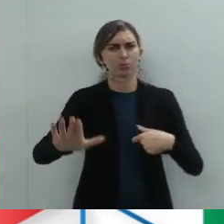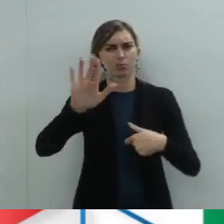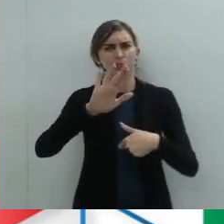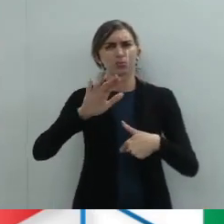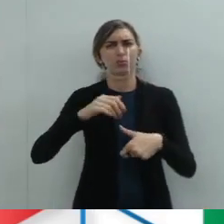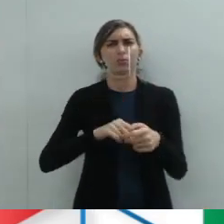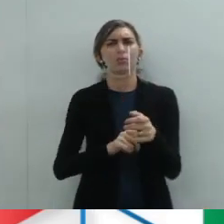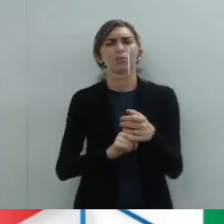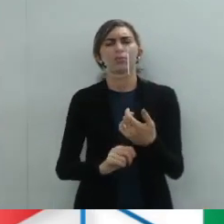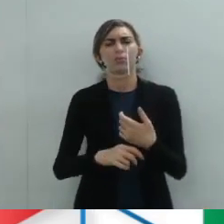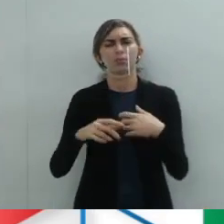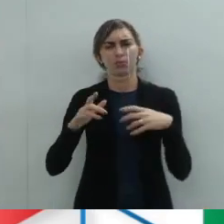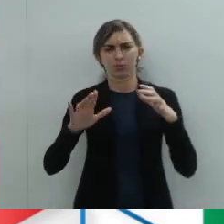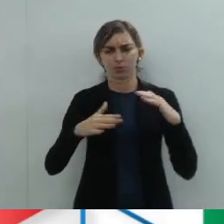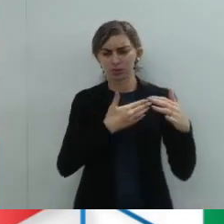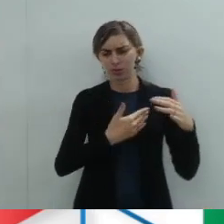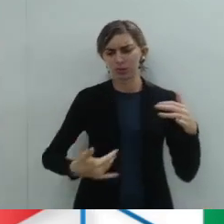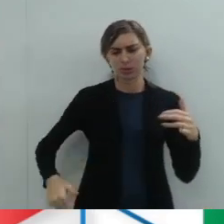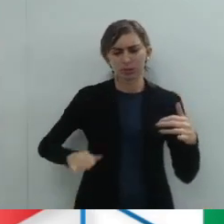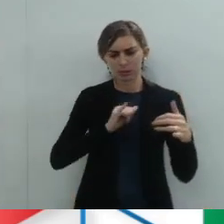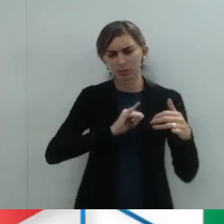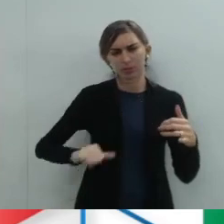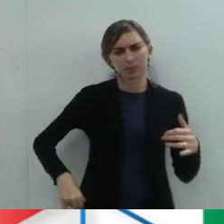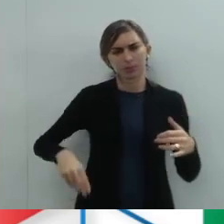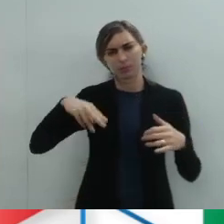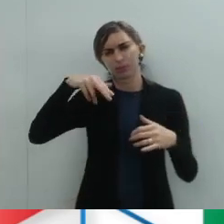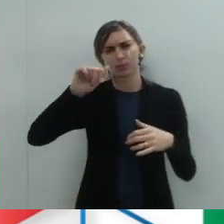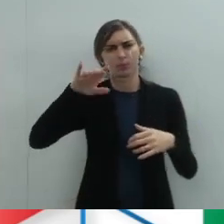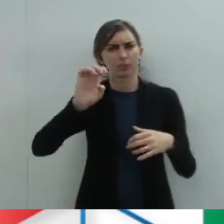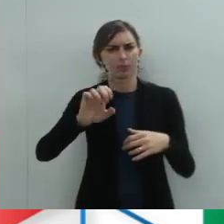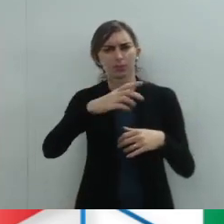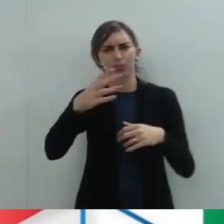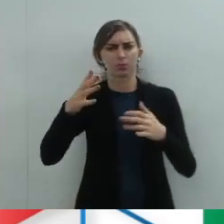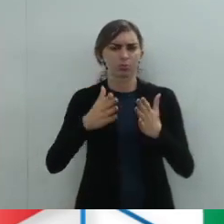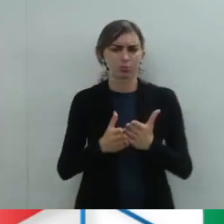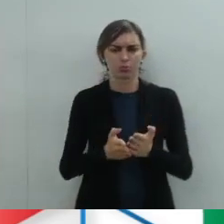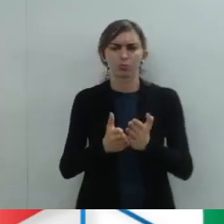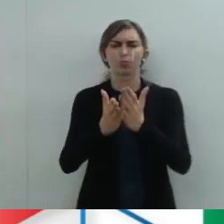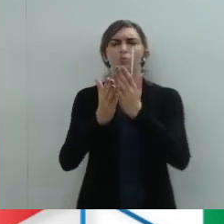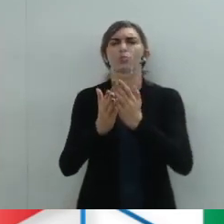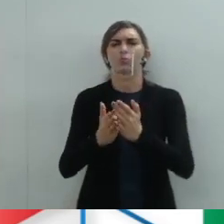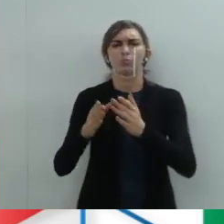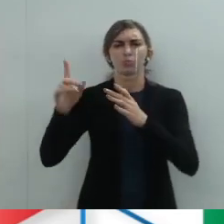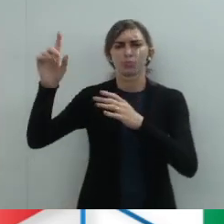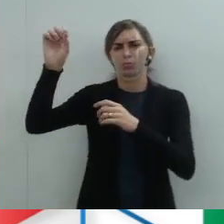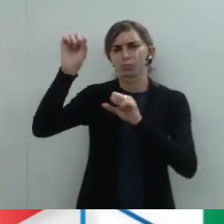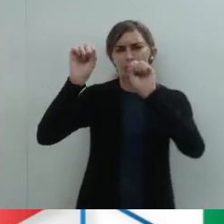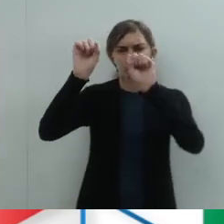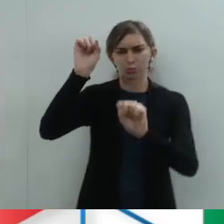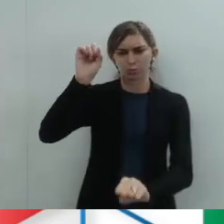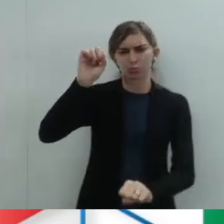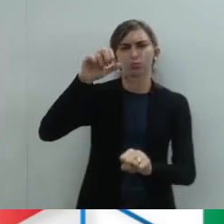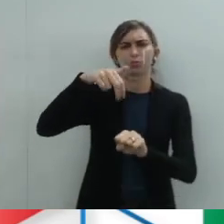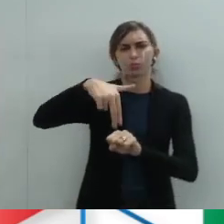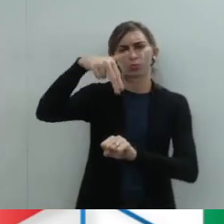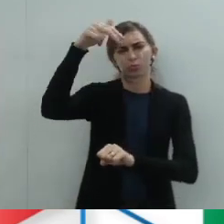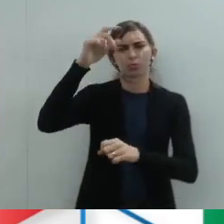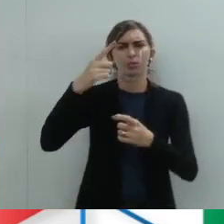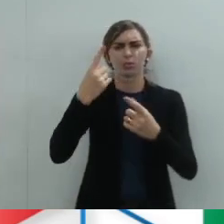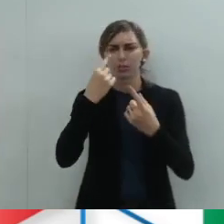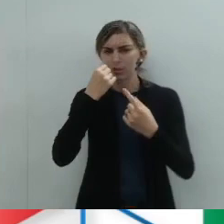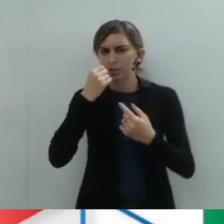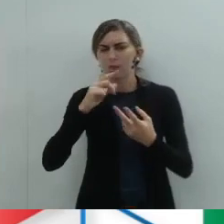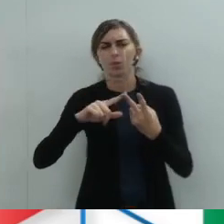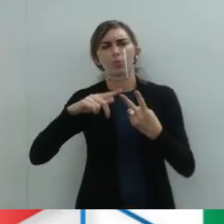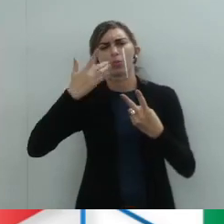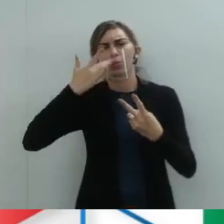de Mali, do século 13 ao 18, era um cruzamento de caravanas, né, que vinham do sul e traziam, de novo, sal,